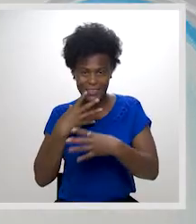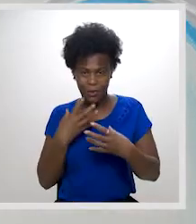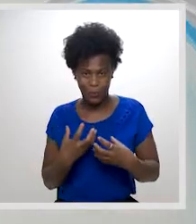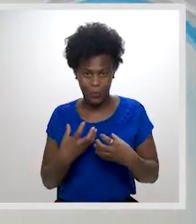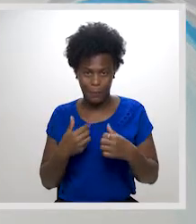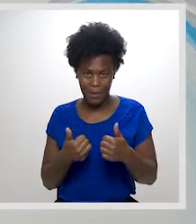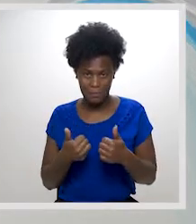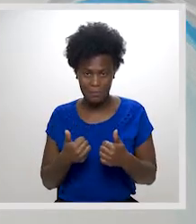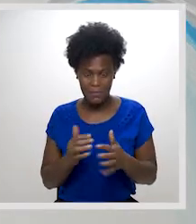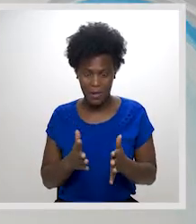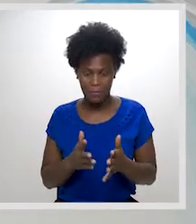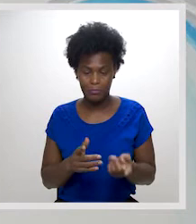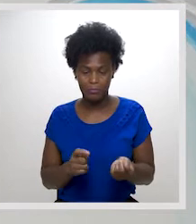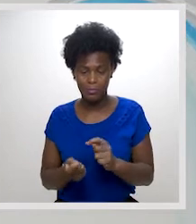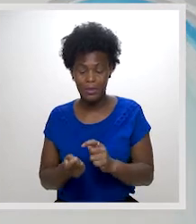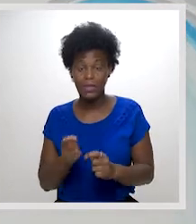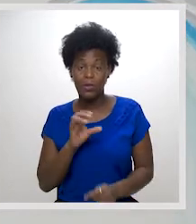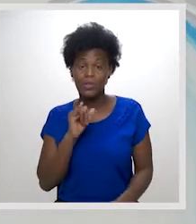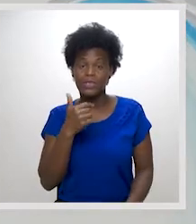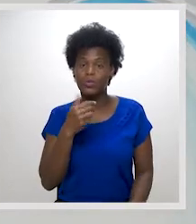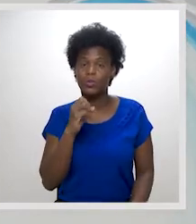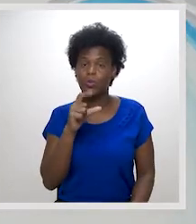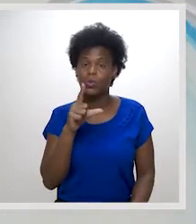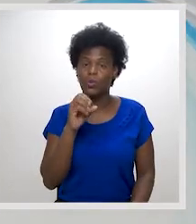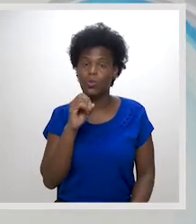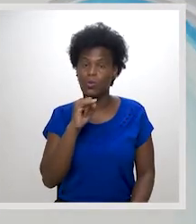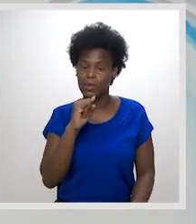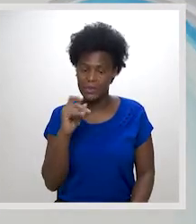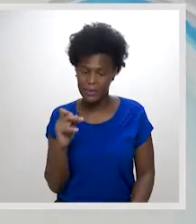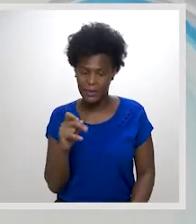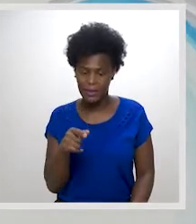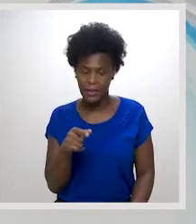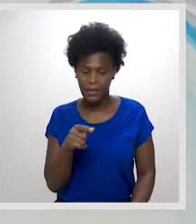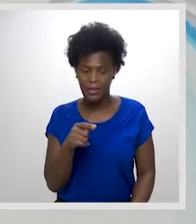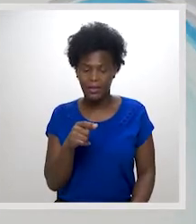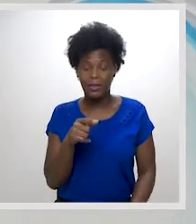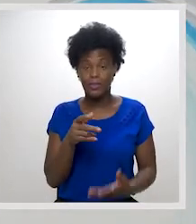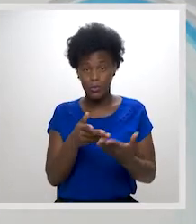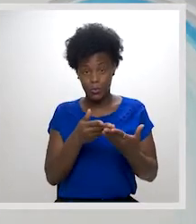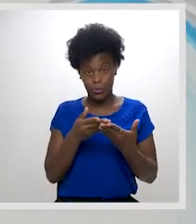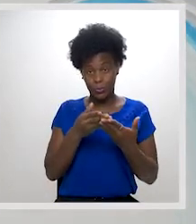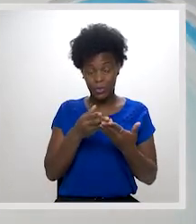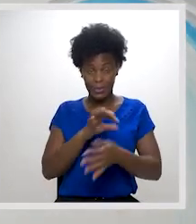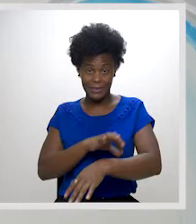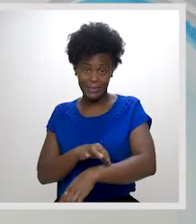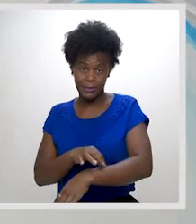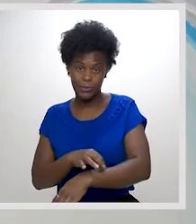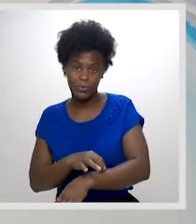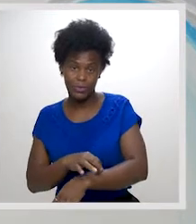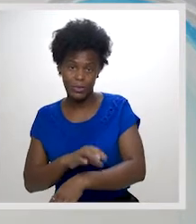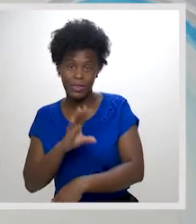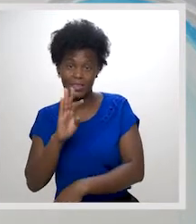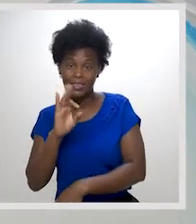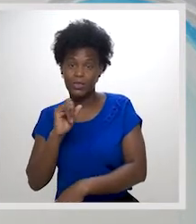cicatrizar, depois de ficar bem. Então, a histologia fala o quê? Então, estuda os tecidos